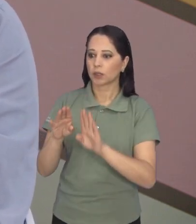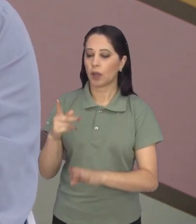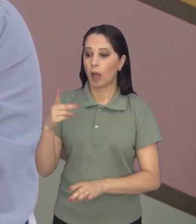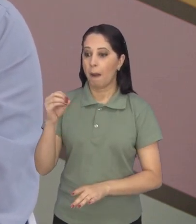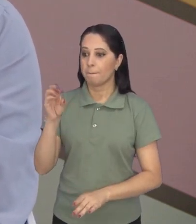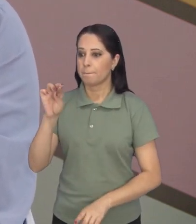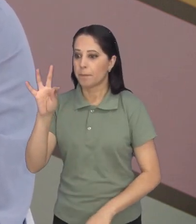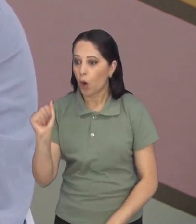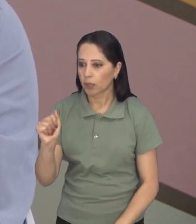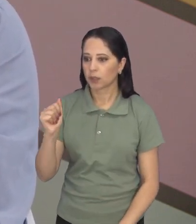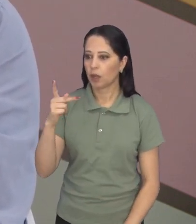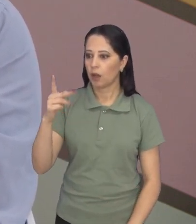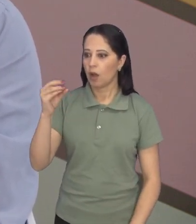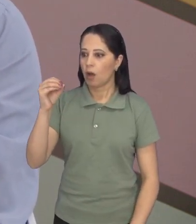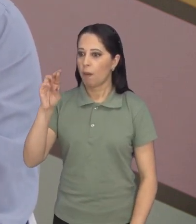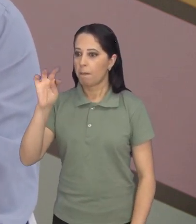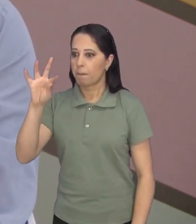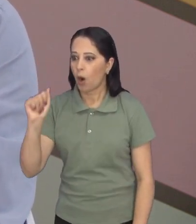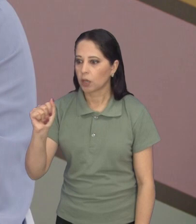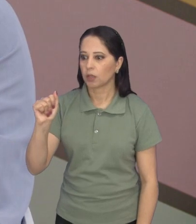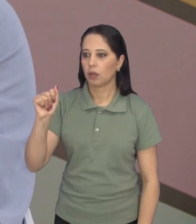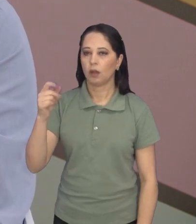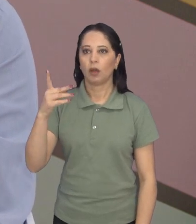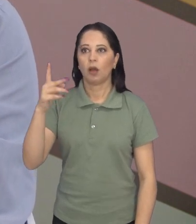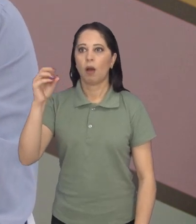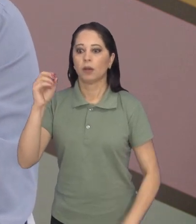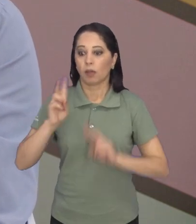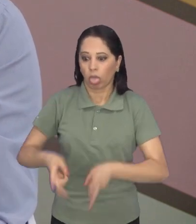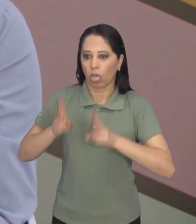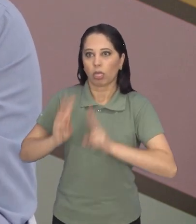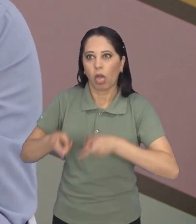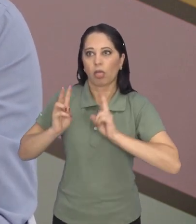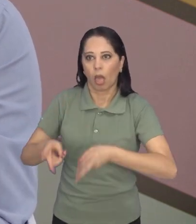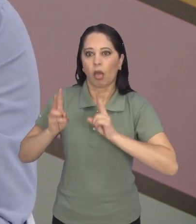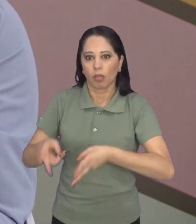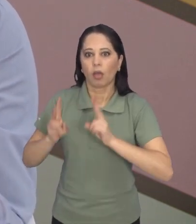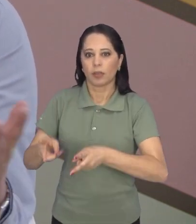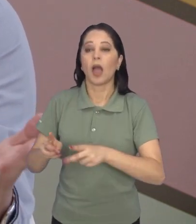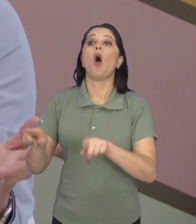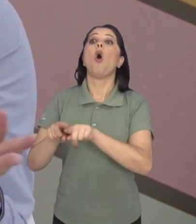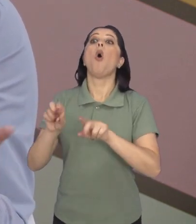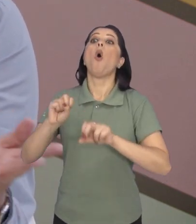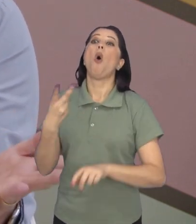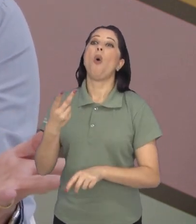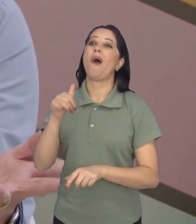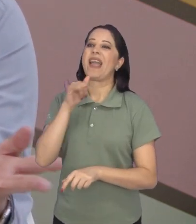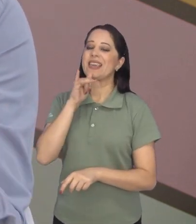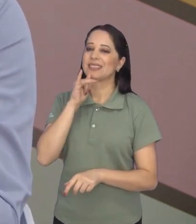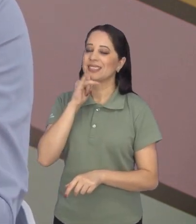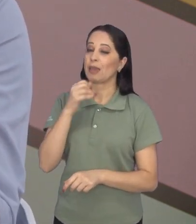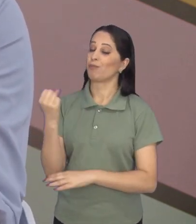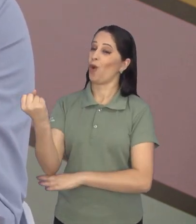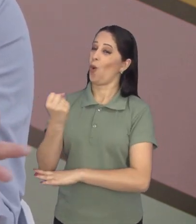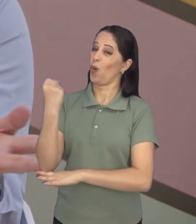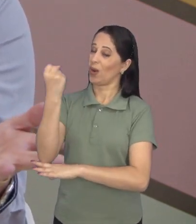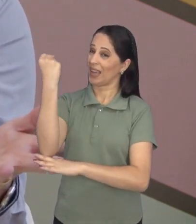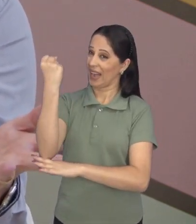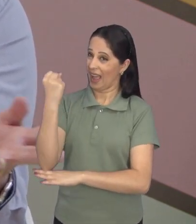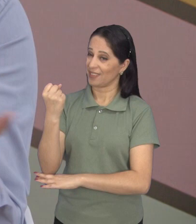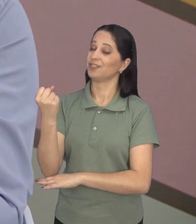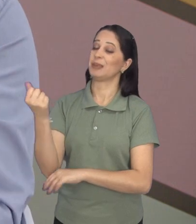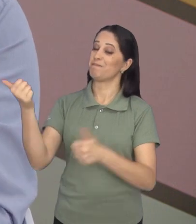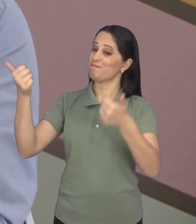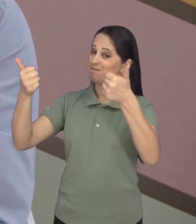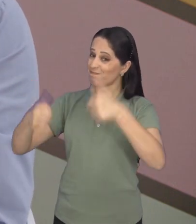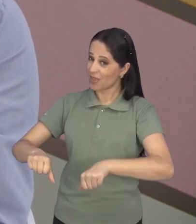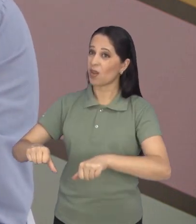porta, porta. Ou falar uma frase mais complexa, né? Aí naqueles casos mais famosos, que fica até sendo motivo de piada, na época do